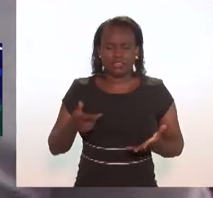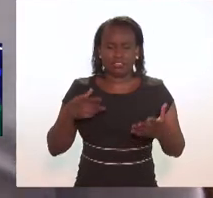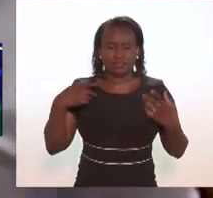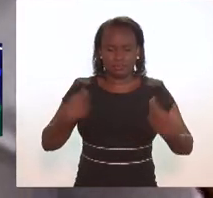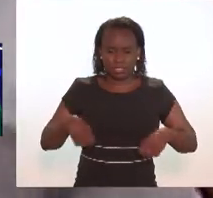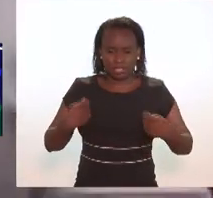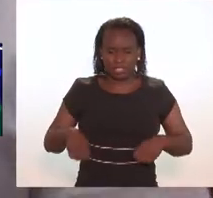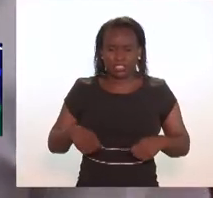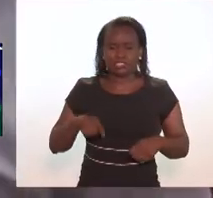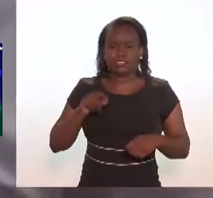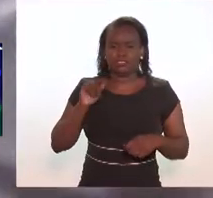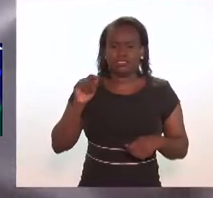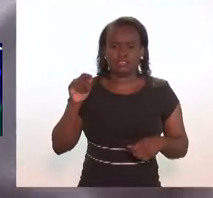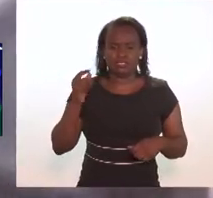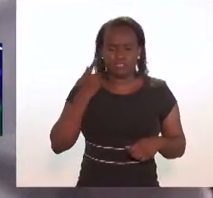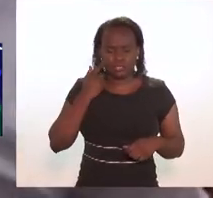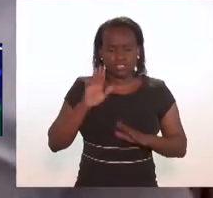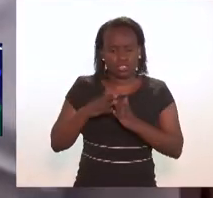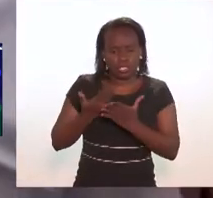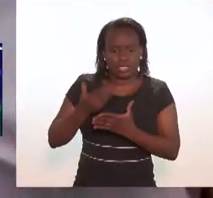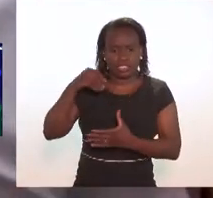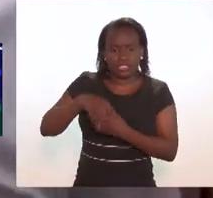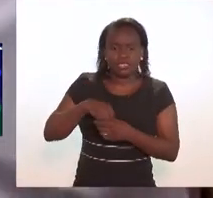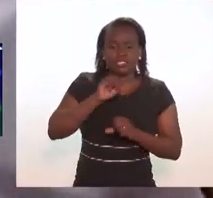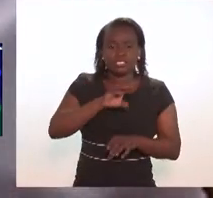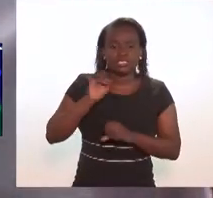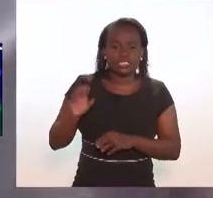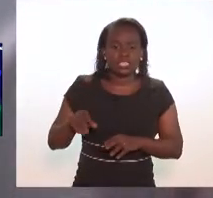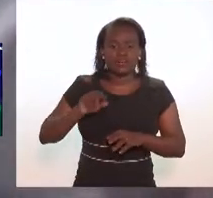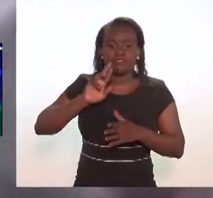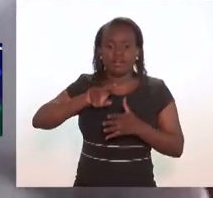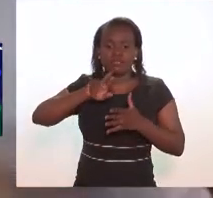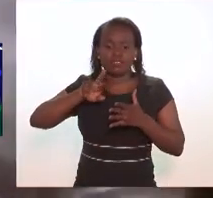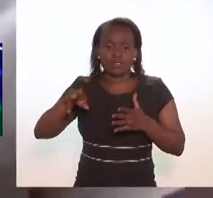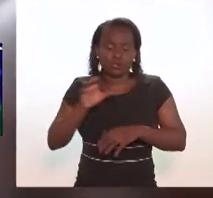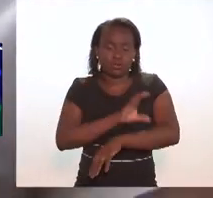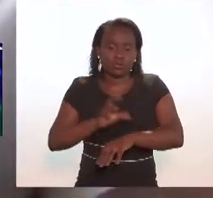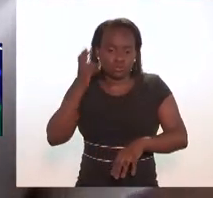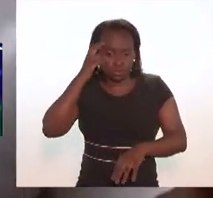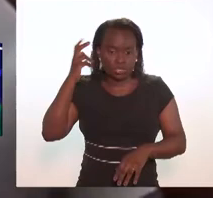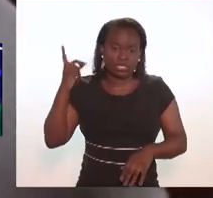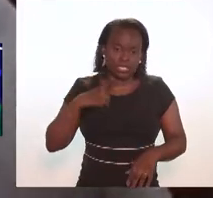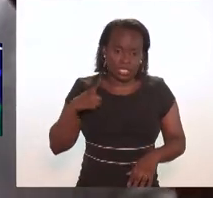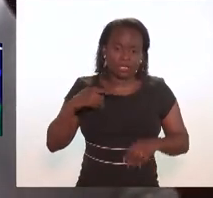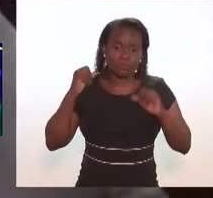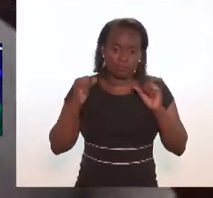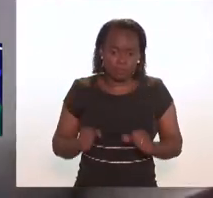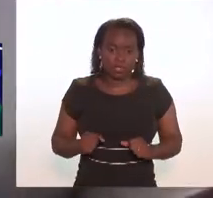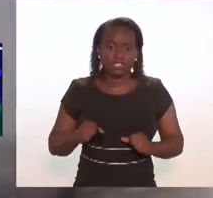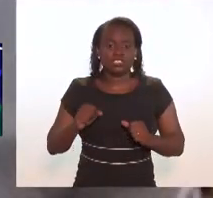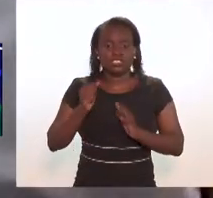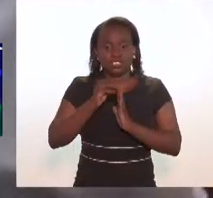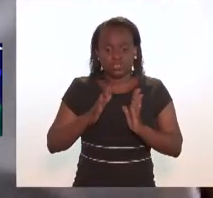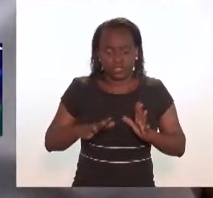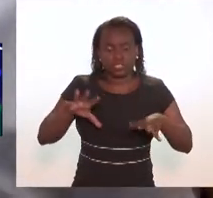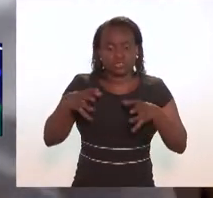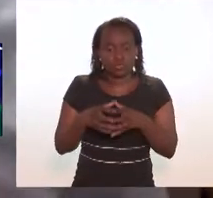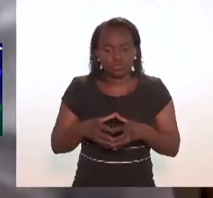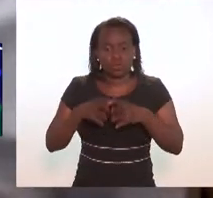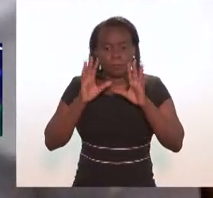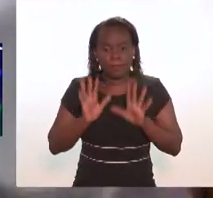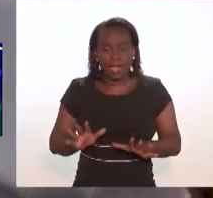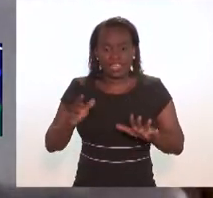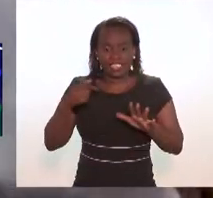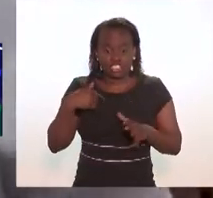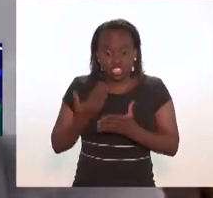achasse que seria função do colégio ensinar essas nuances culturais que podem sim ter representatividade para algum grupo. Mas daí